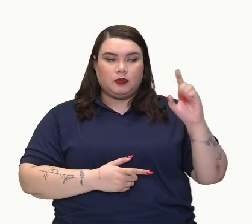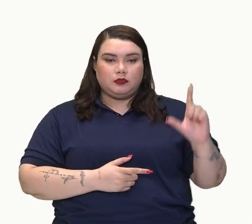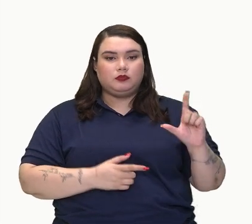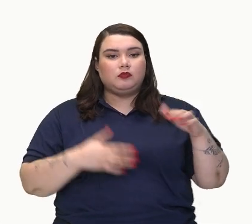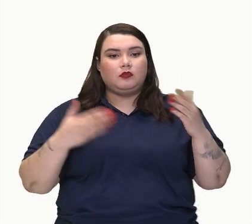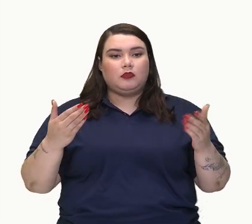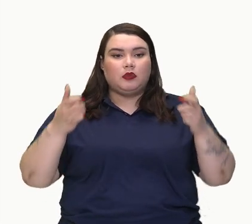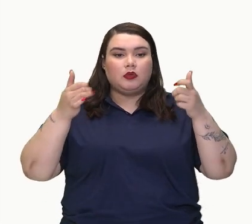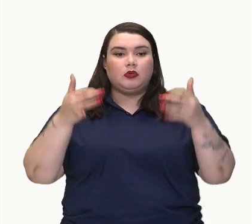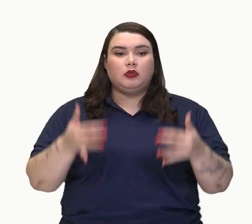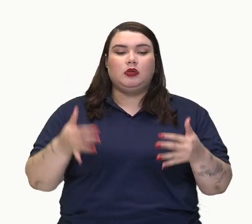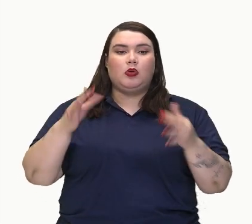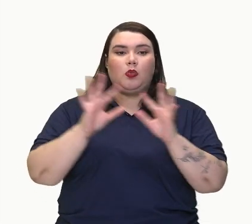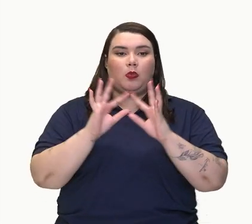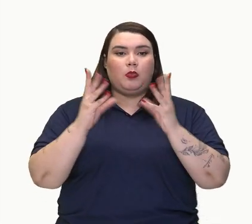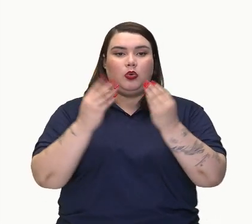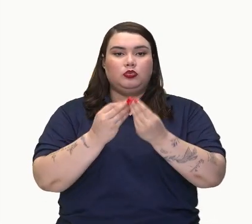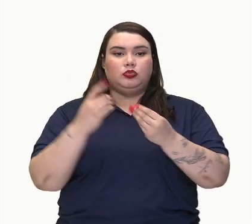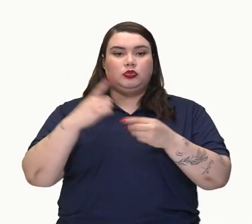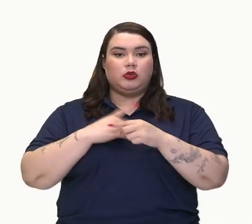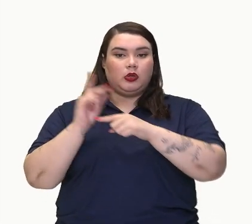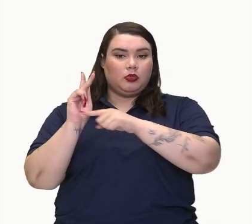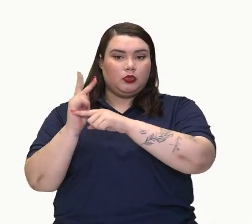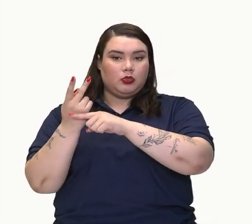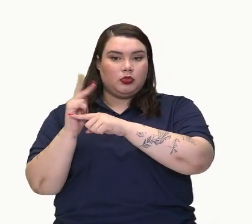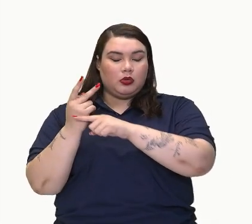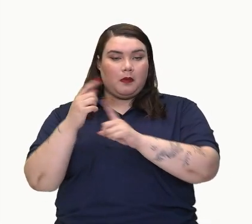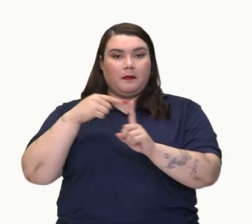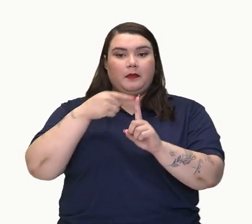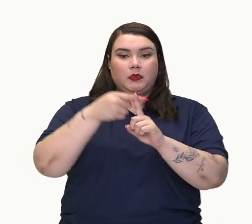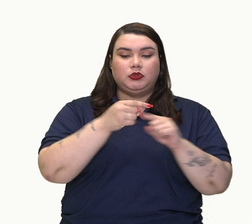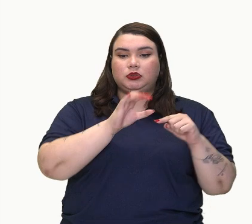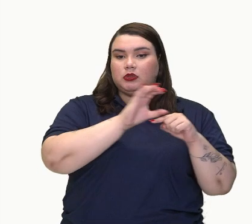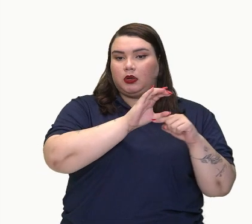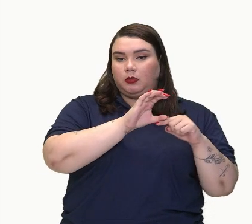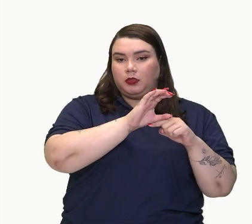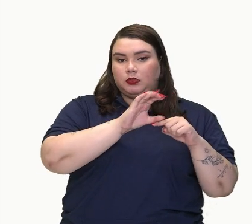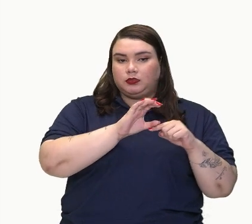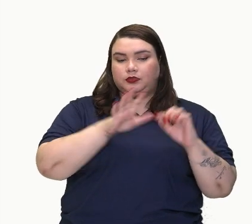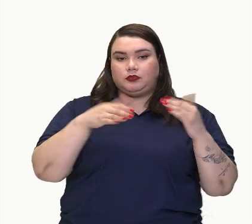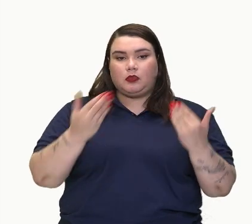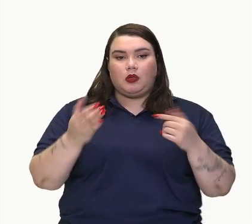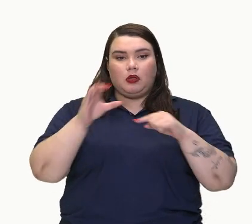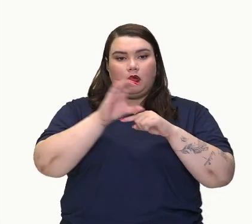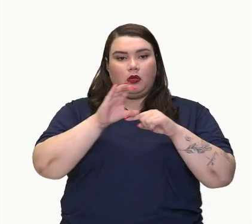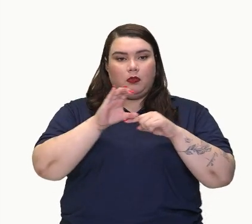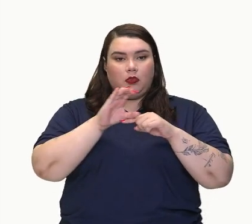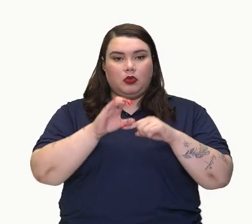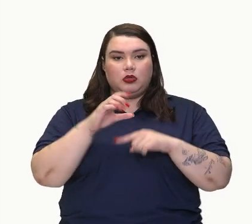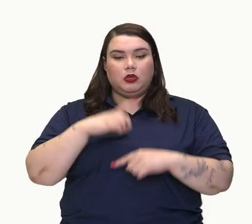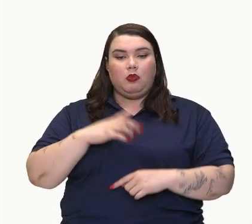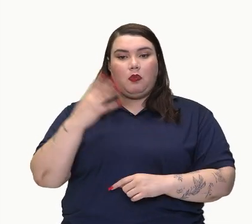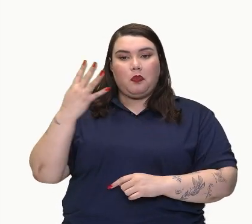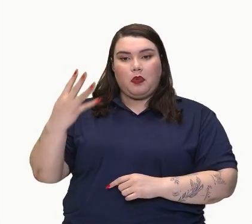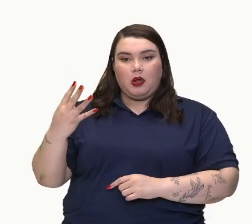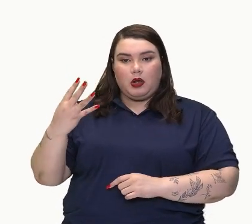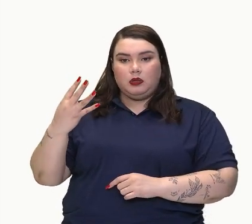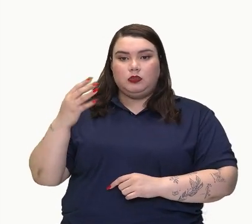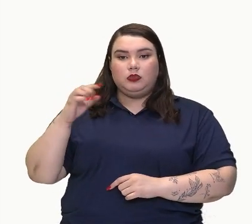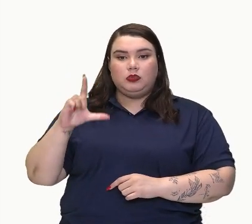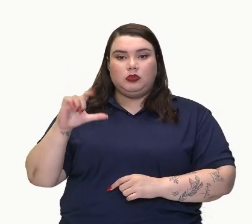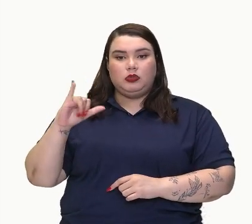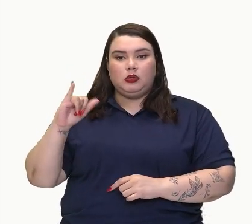compostos que têm hidrogênio e carbono. Importante lembrar que o carbono faz 4 ligações,